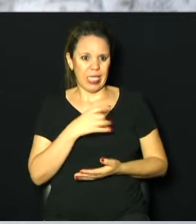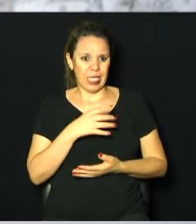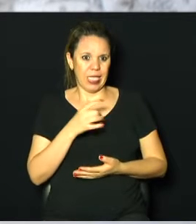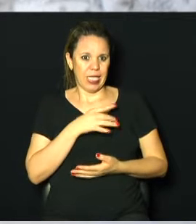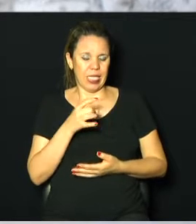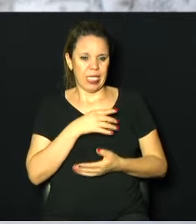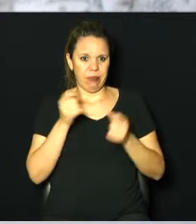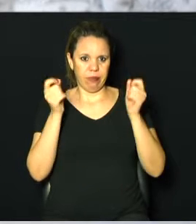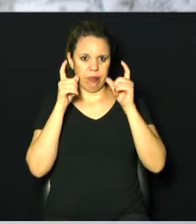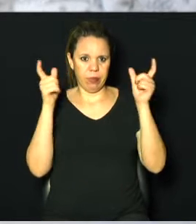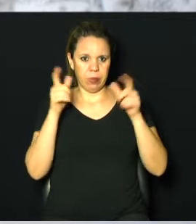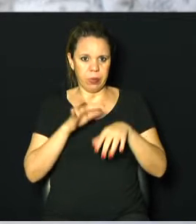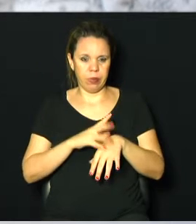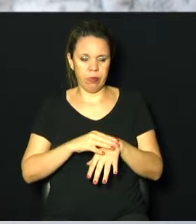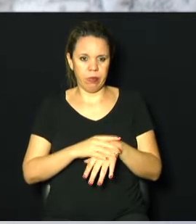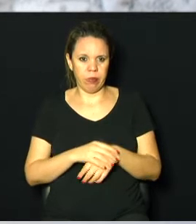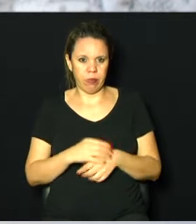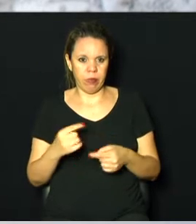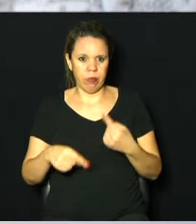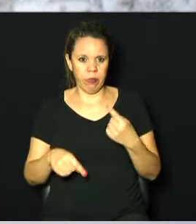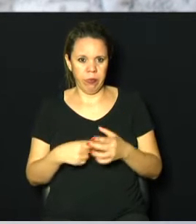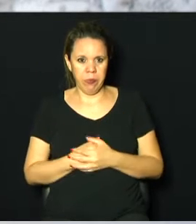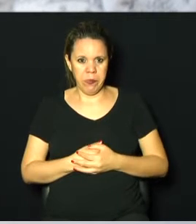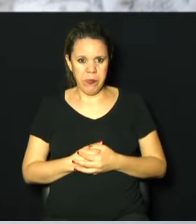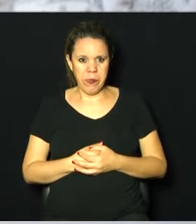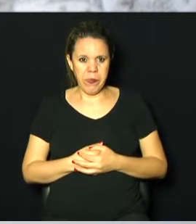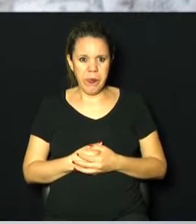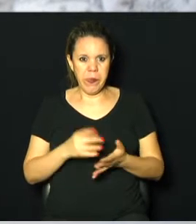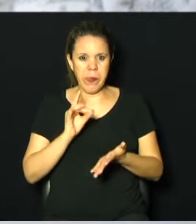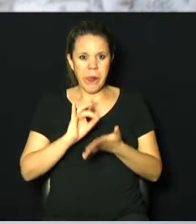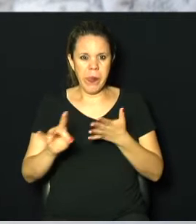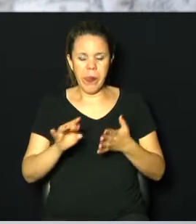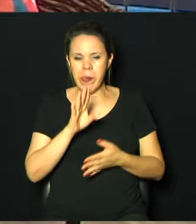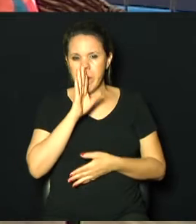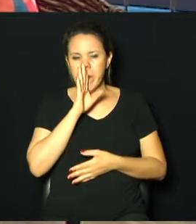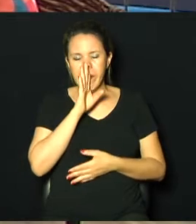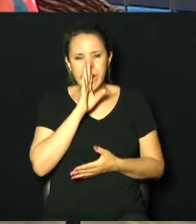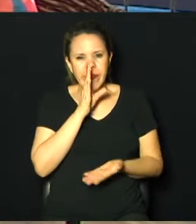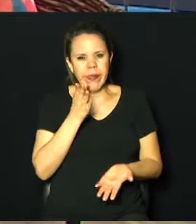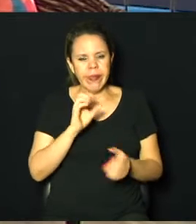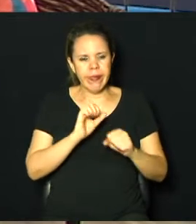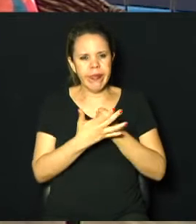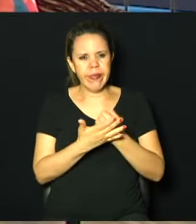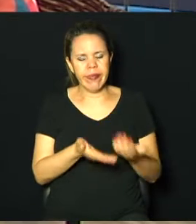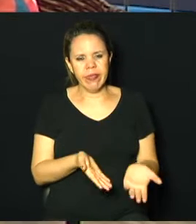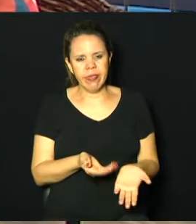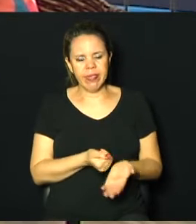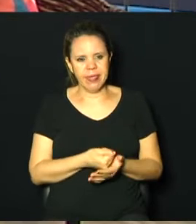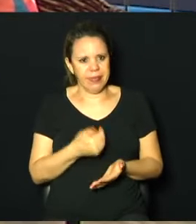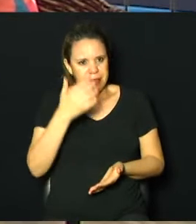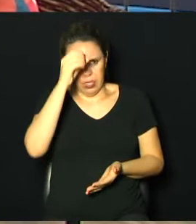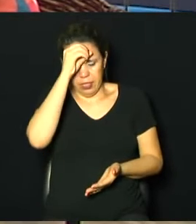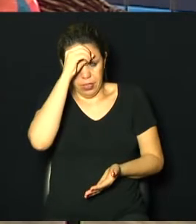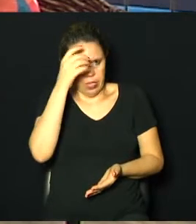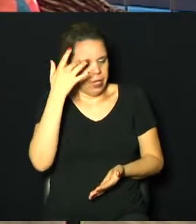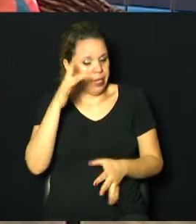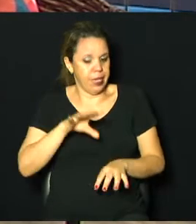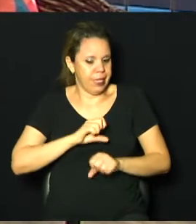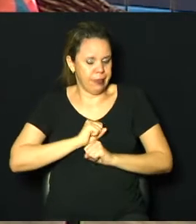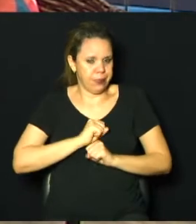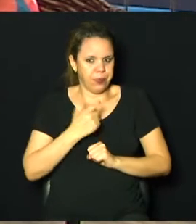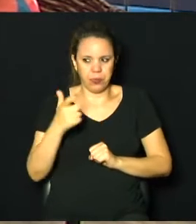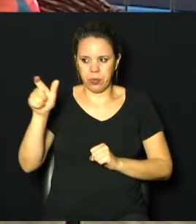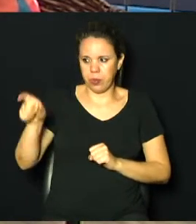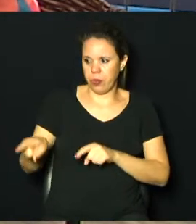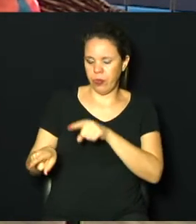né? Que é uma doença desconhecida. Eu até chamo de inimigo silencioso, né? O coronavírus. Então a gente não sabe como é que pega, tem medo do